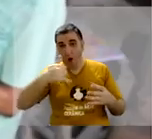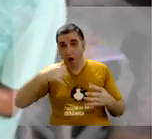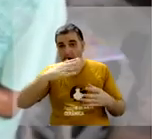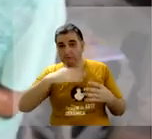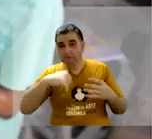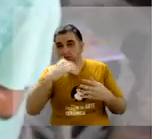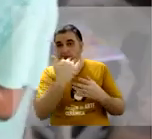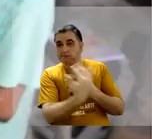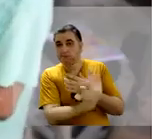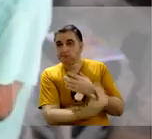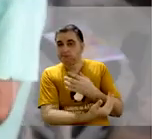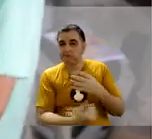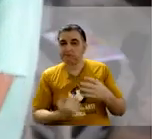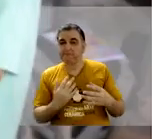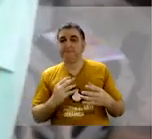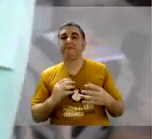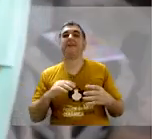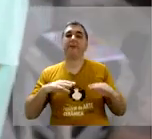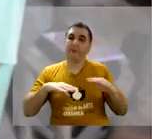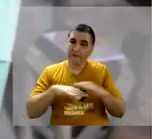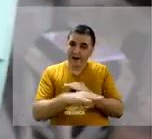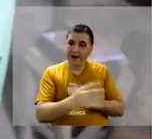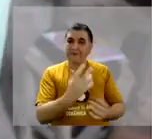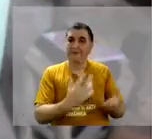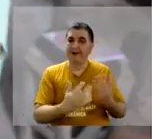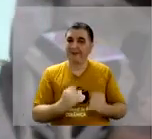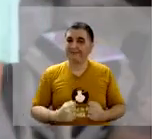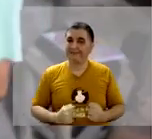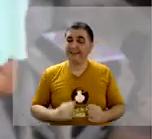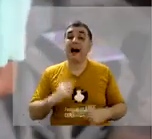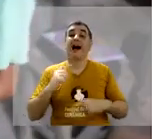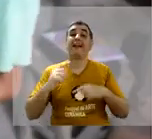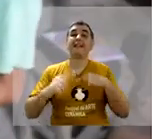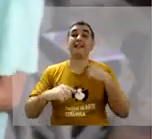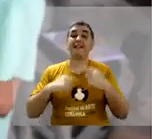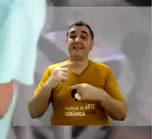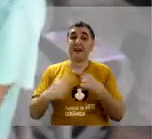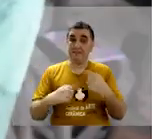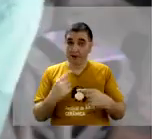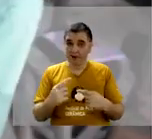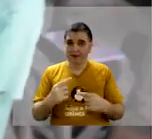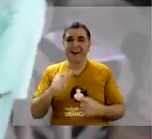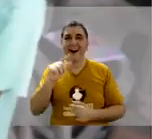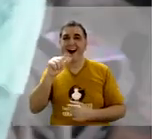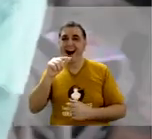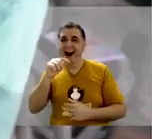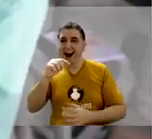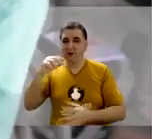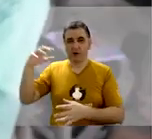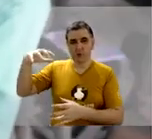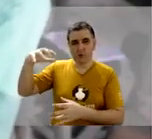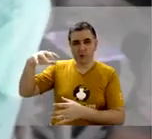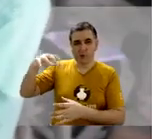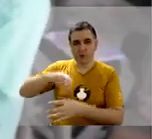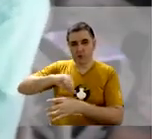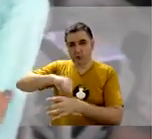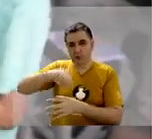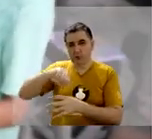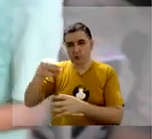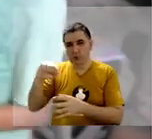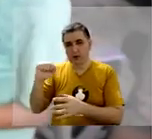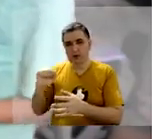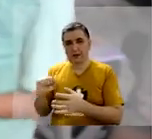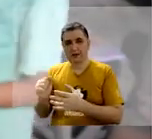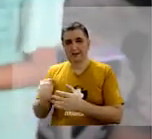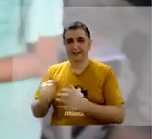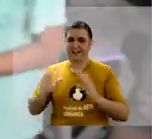tirar, passar o óleo, pô. Aí depois que ela ficou preta lá, eu tiro uma por uma, lavo elas todinha com água e sabão para